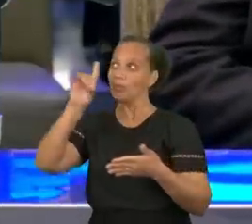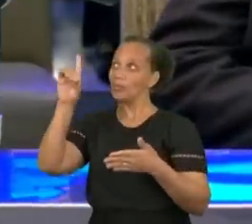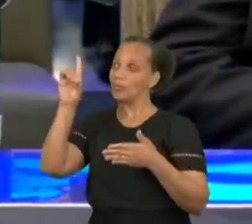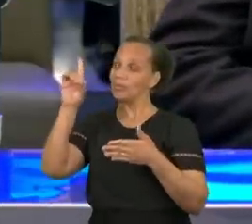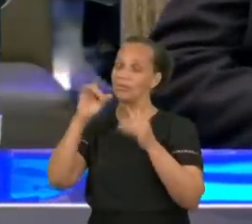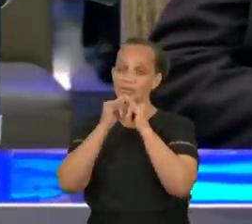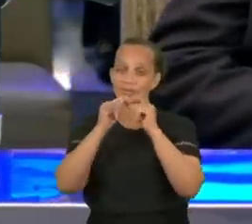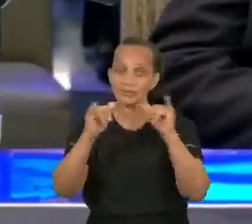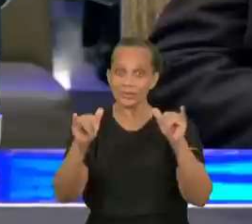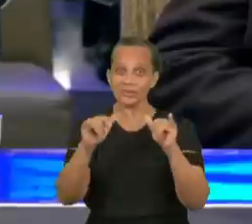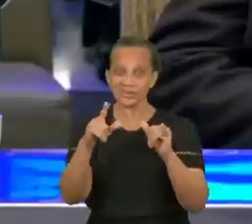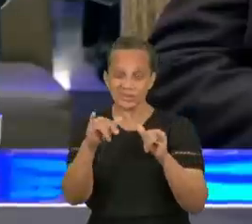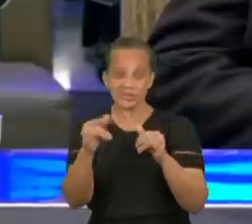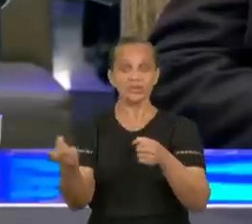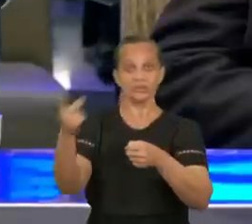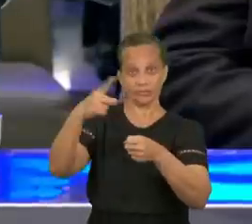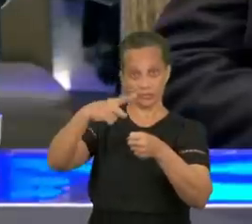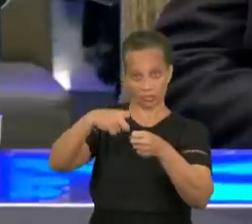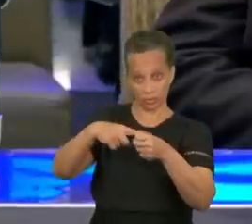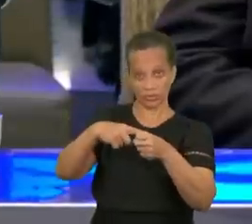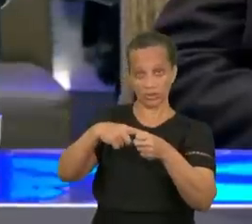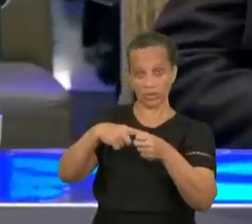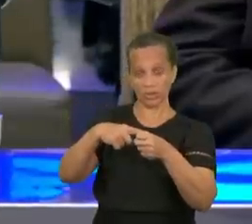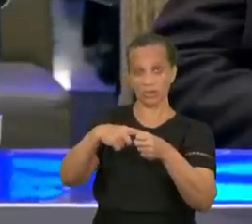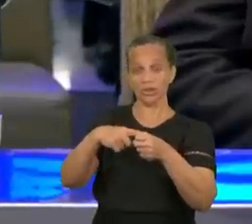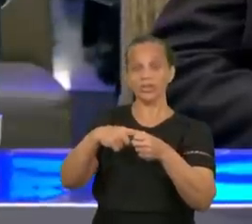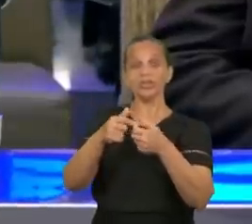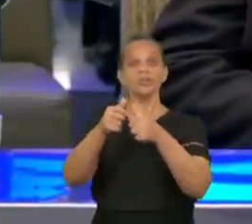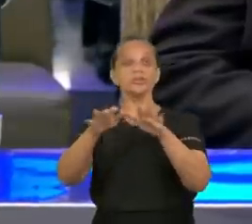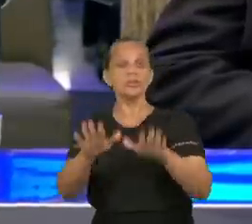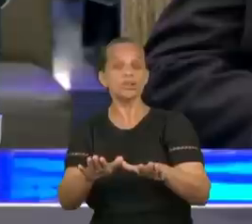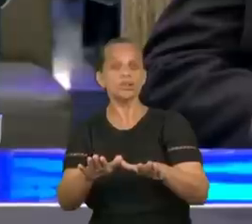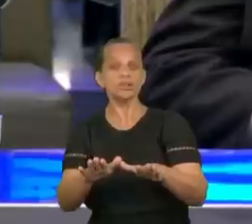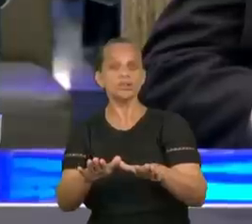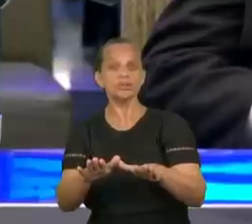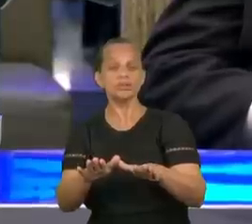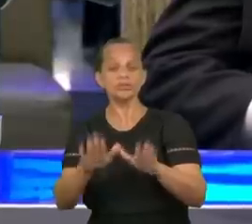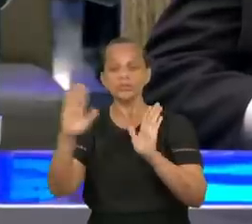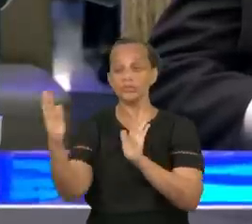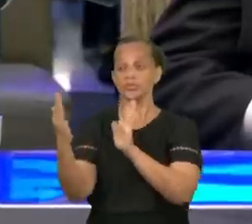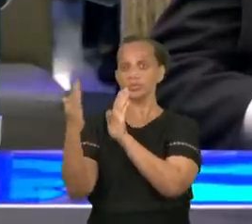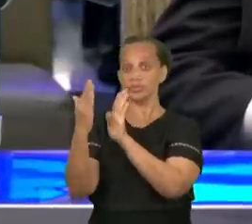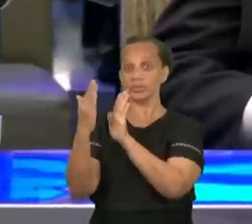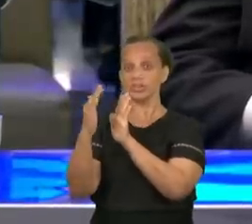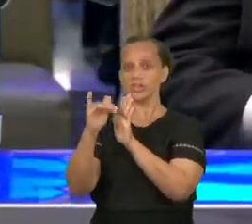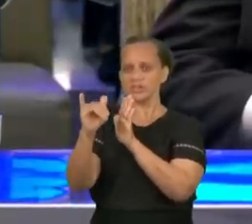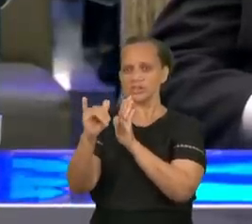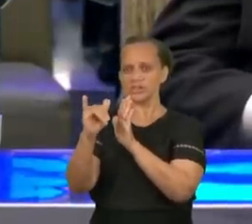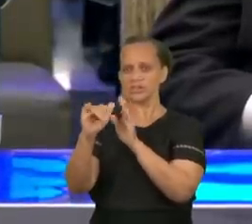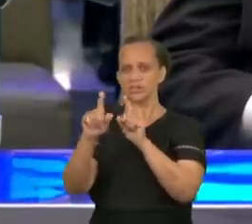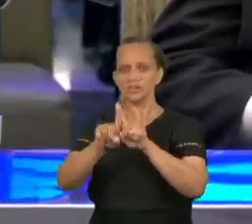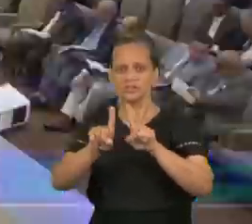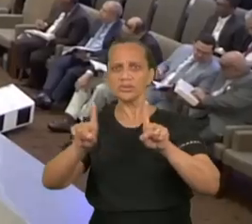se tu voltares então te trarei e estarás diante da minha E se apartares